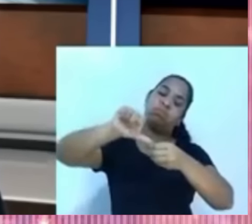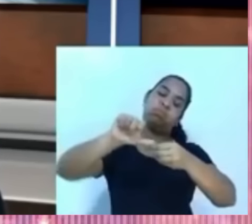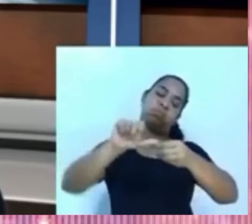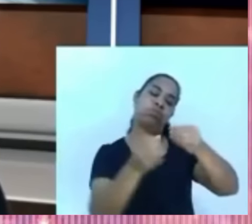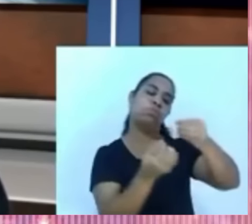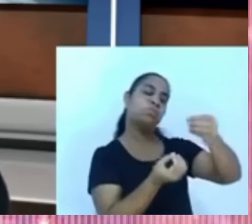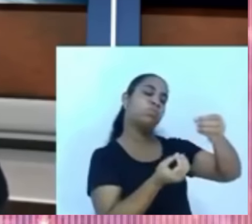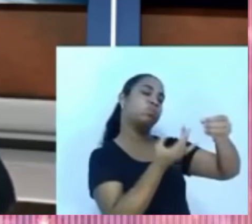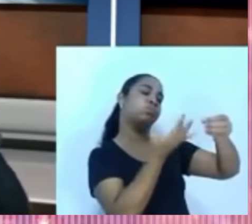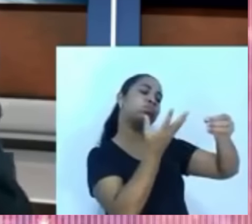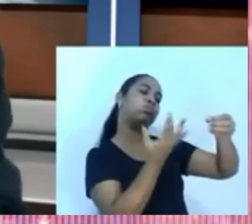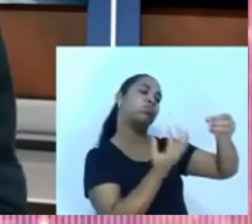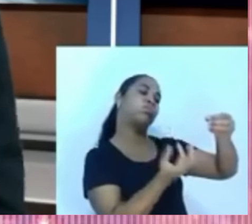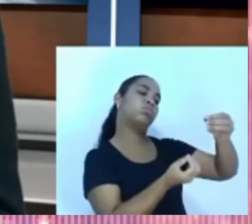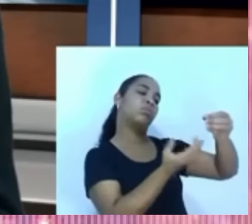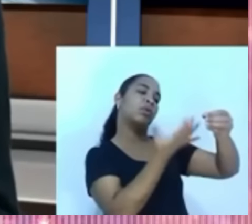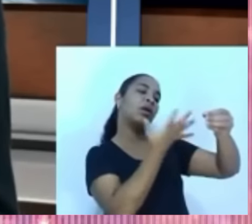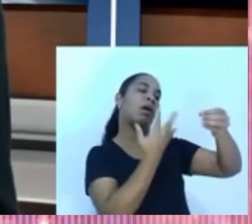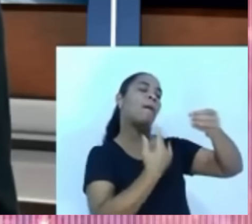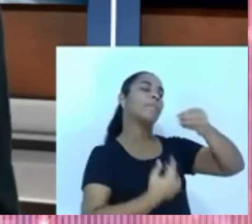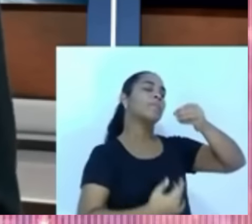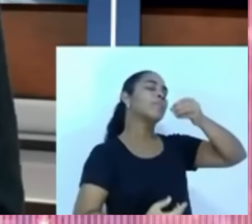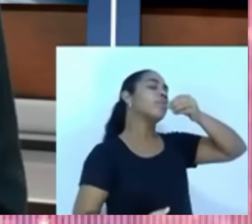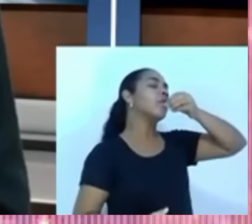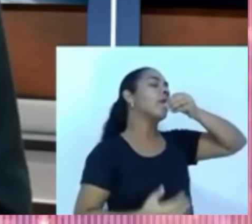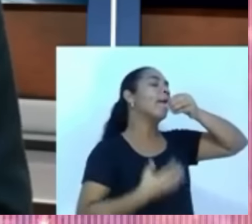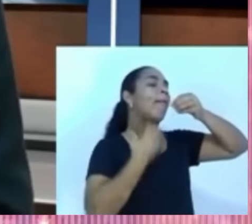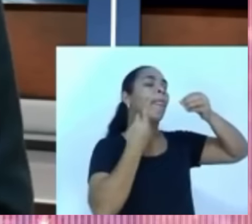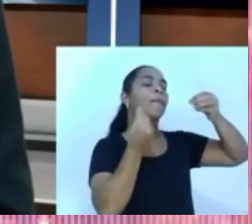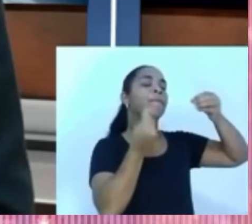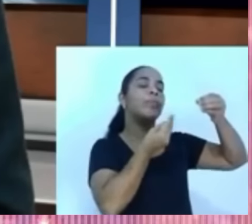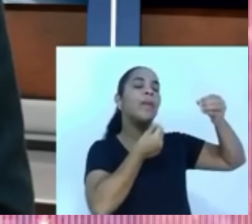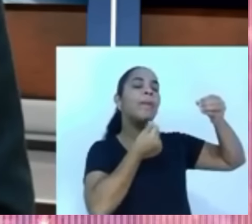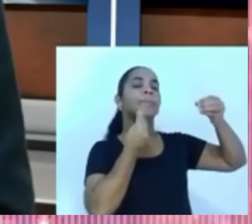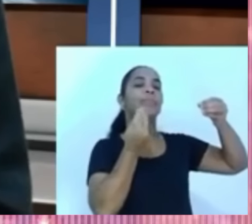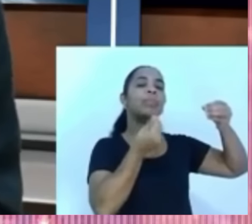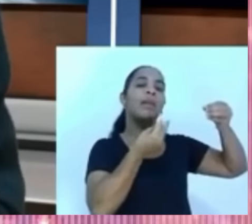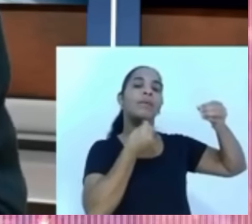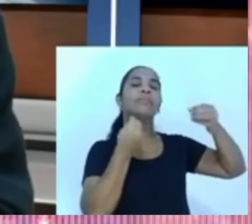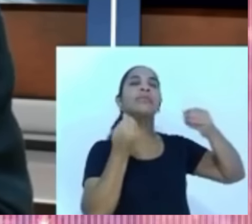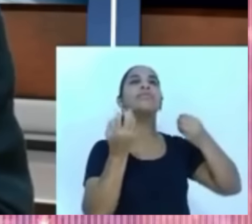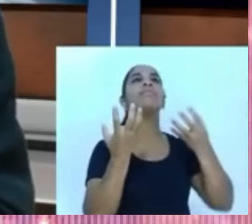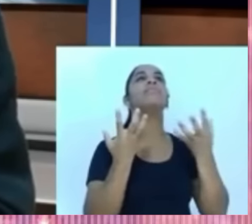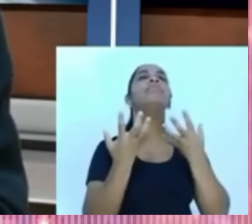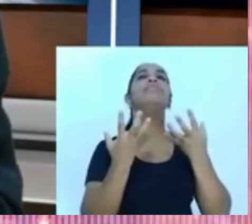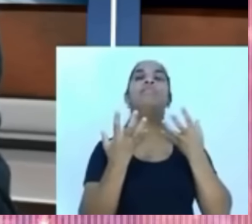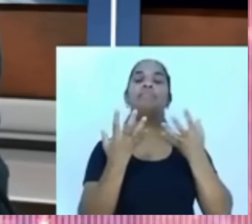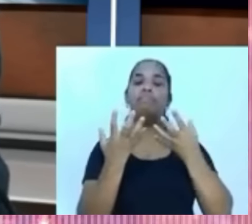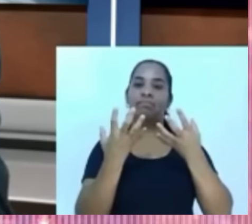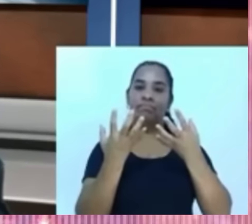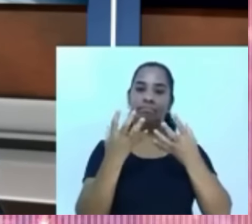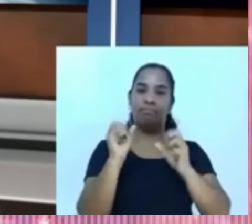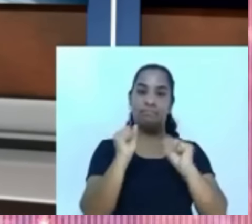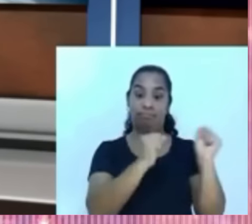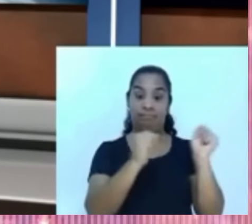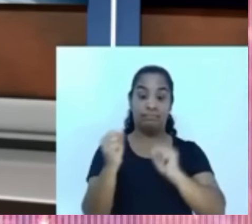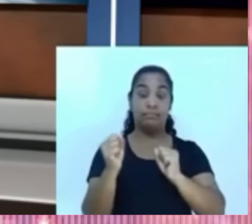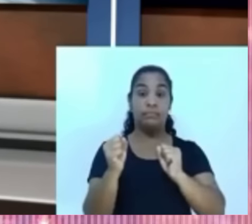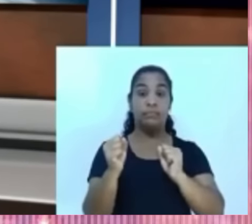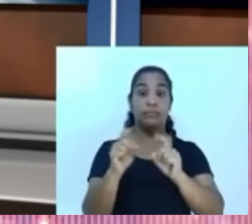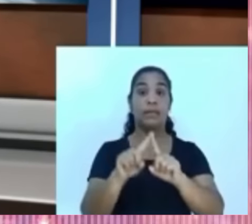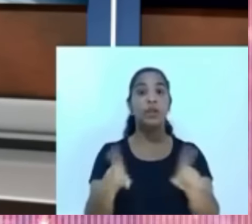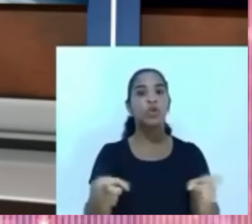borbulhar na minha boca sedenta da tua grandeza então nós estamos no momento de